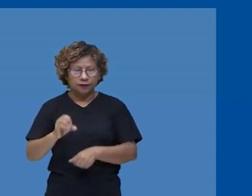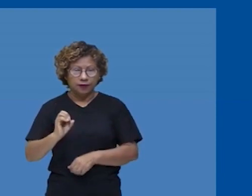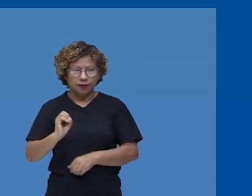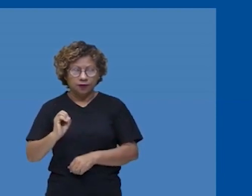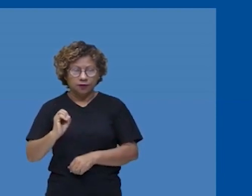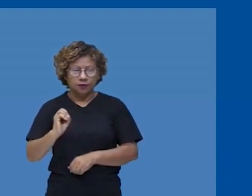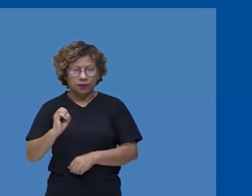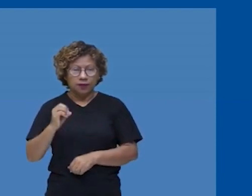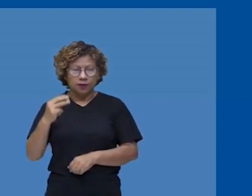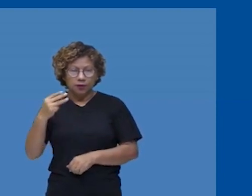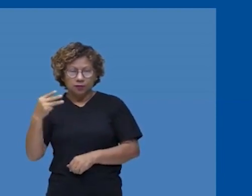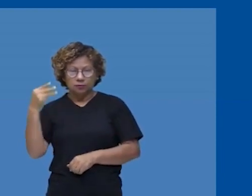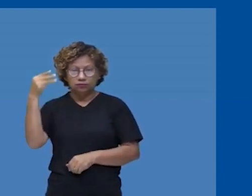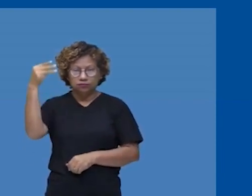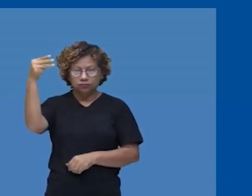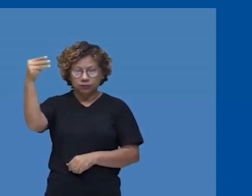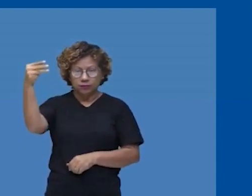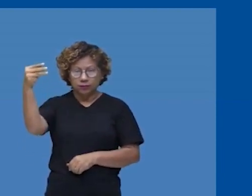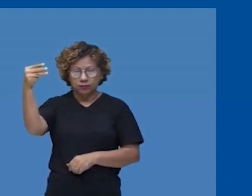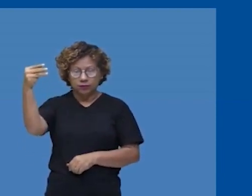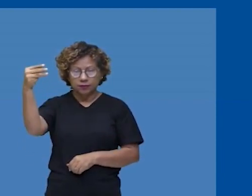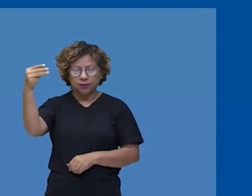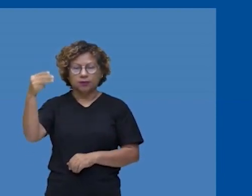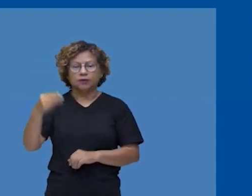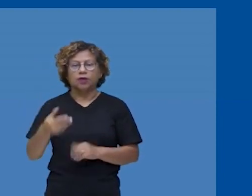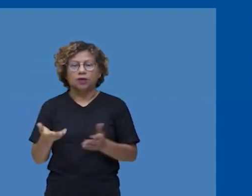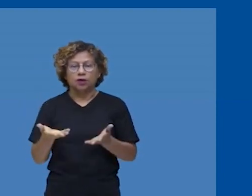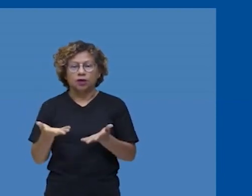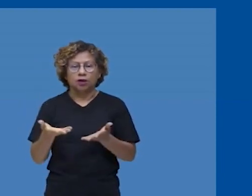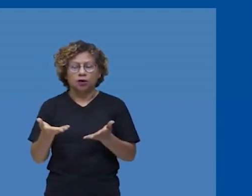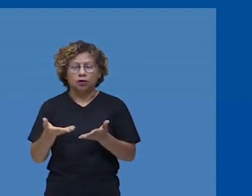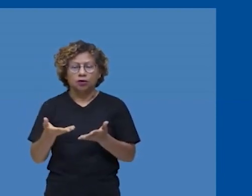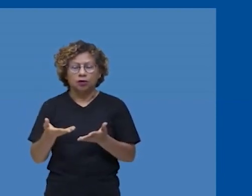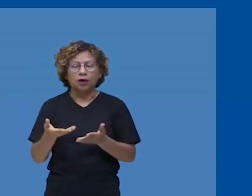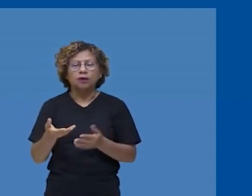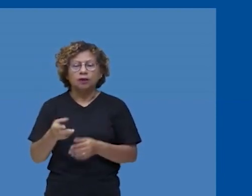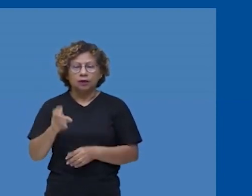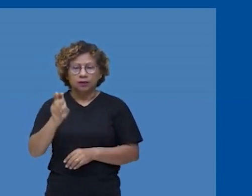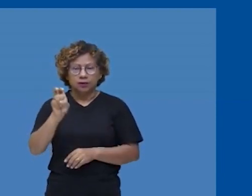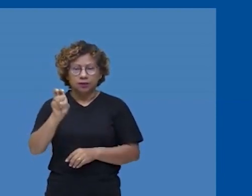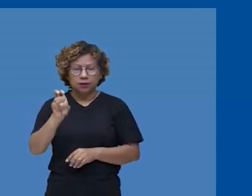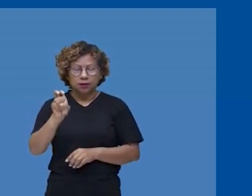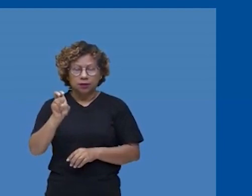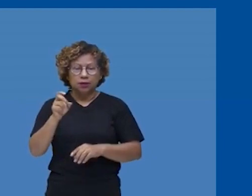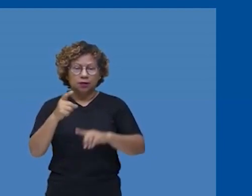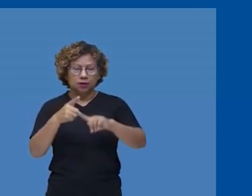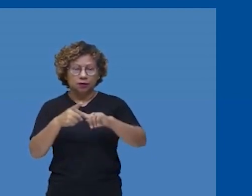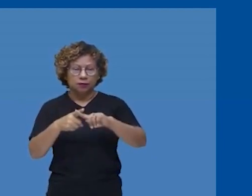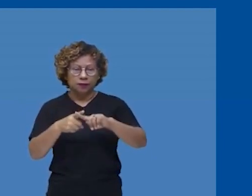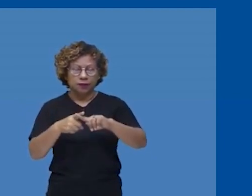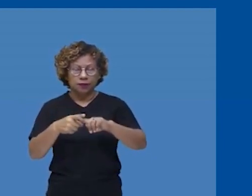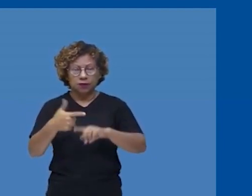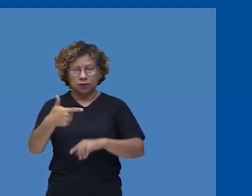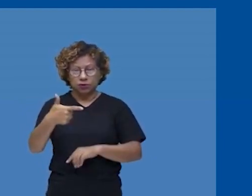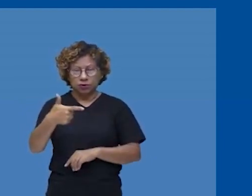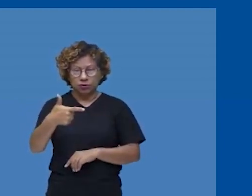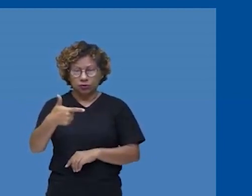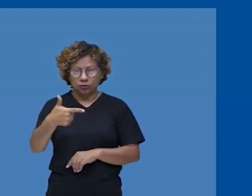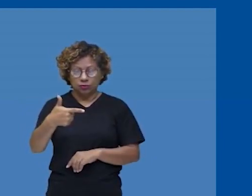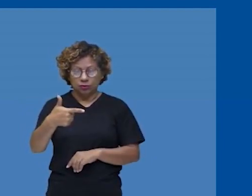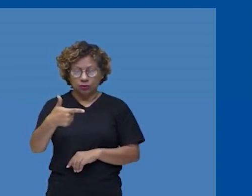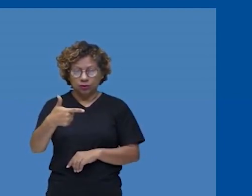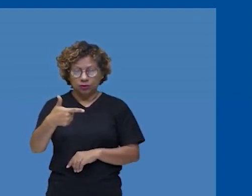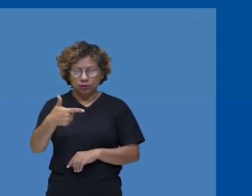vamos somar aqui, olha só. Multiplicamos com o 6, agora vamos multiplicar pelo 2. 5